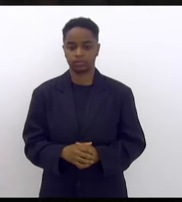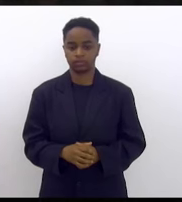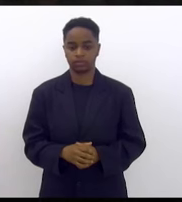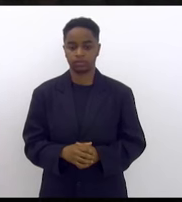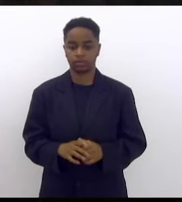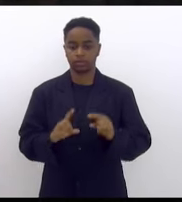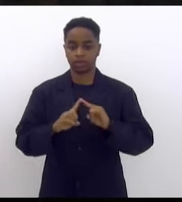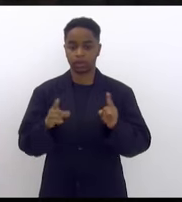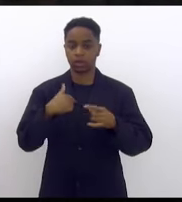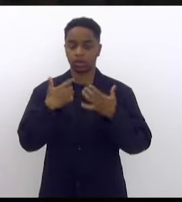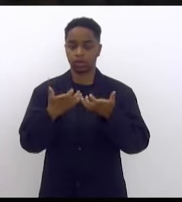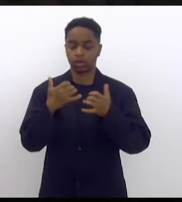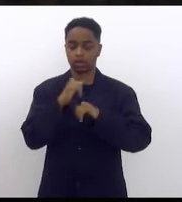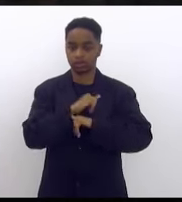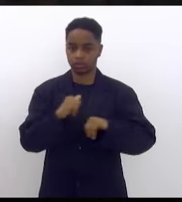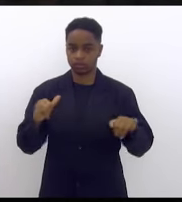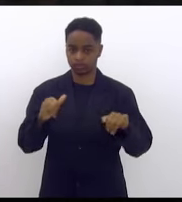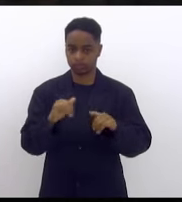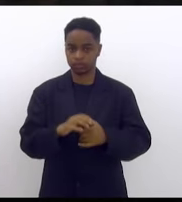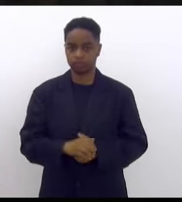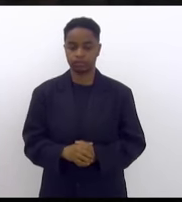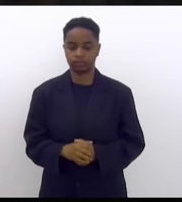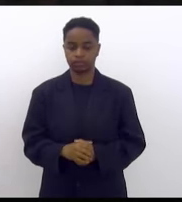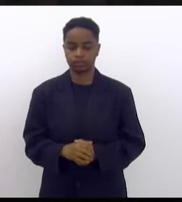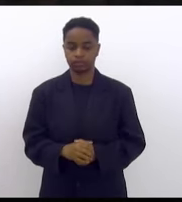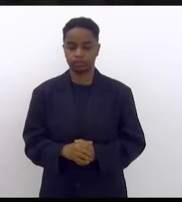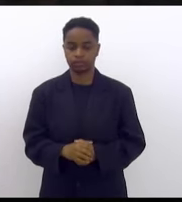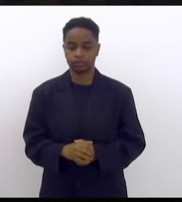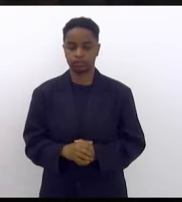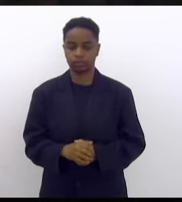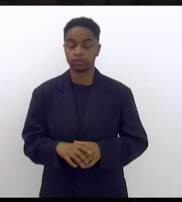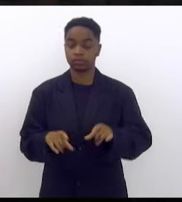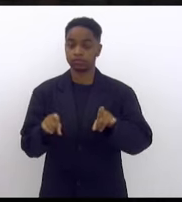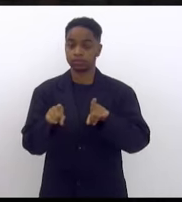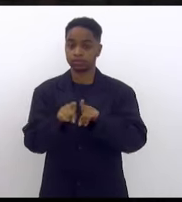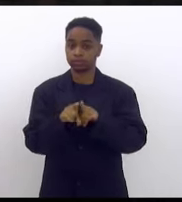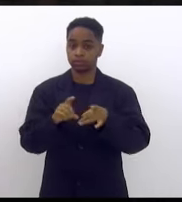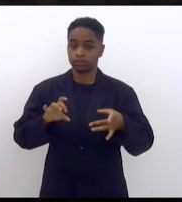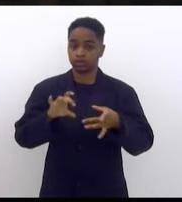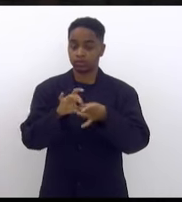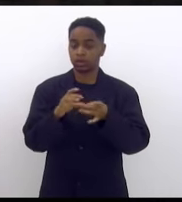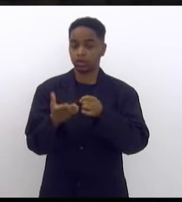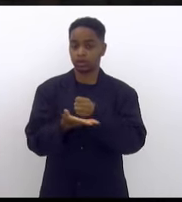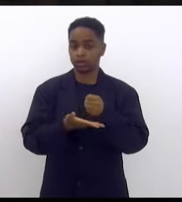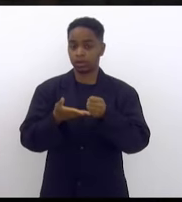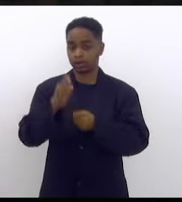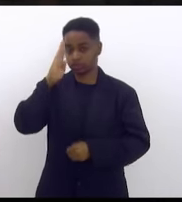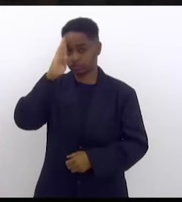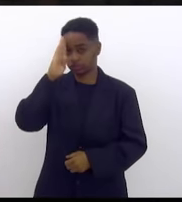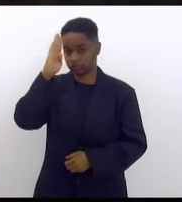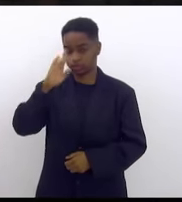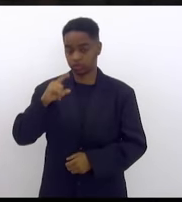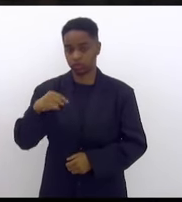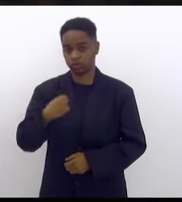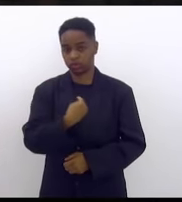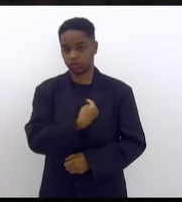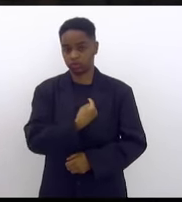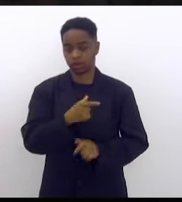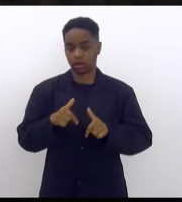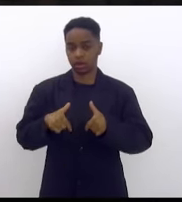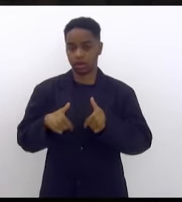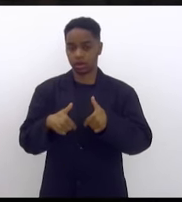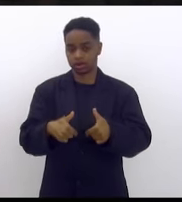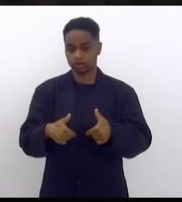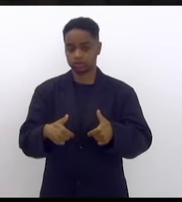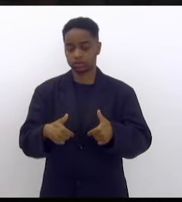eu queria dizer, e aí foi o fundamento maior da nossa ação